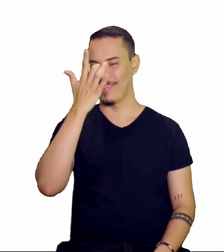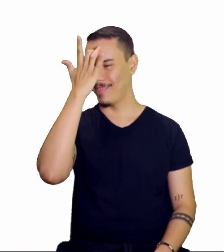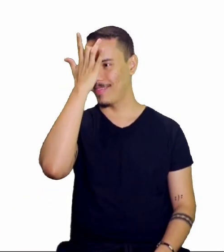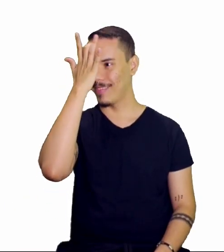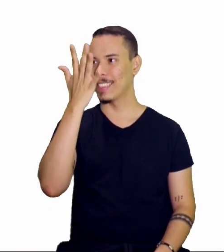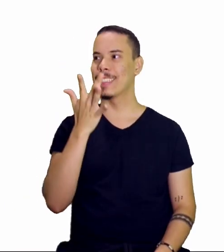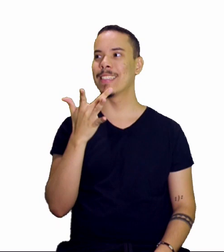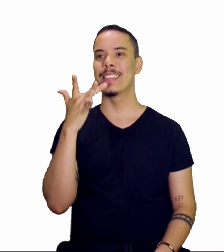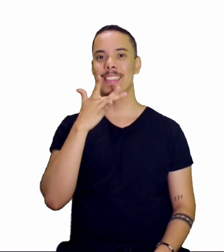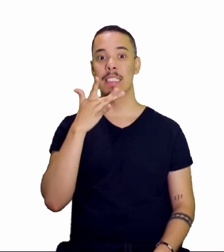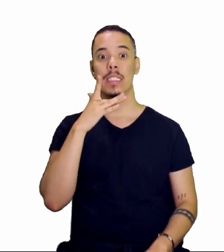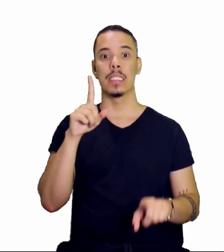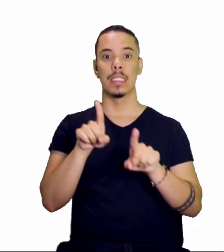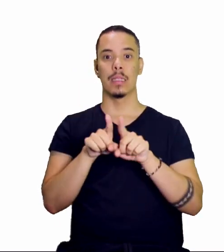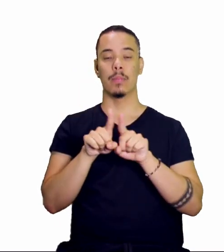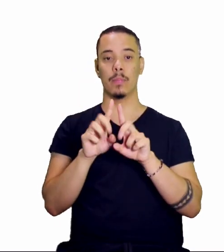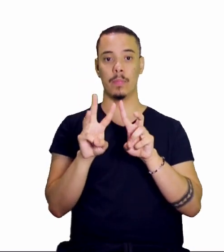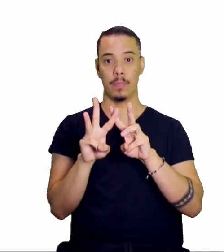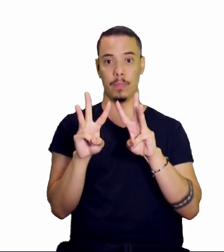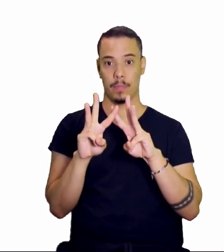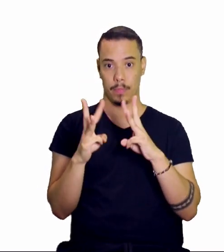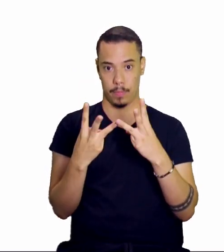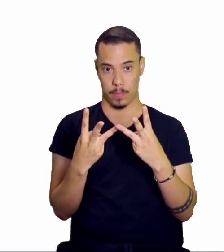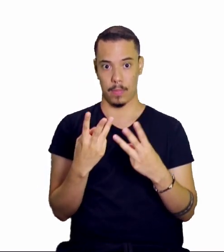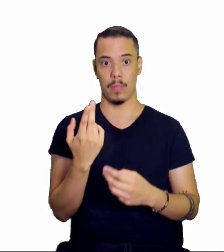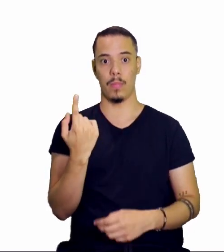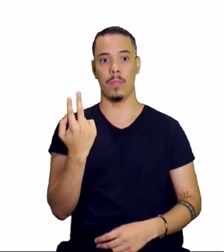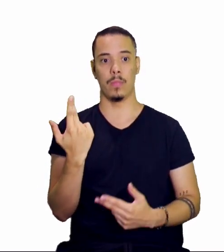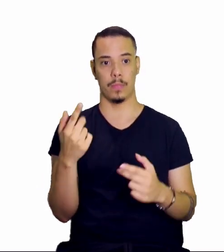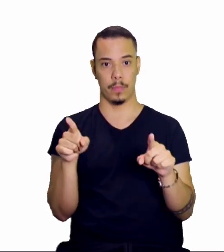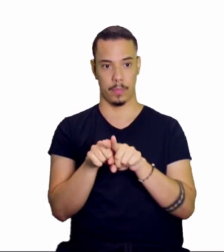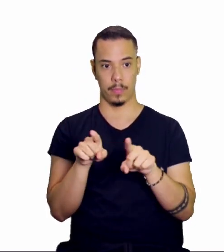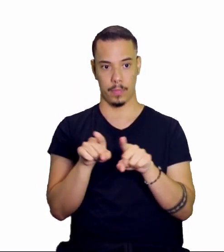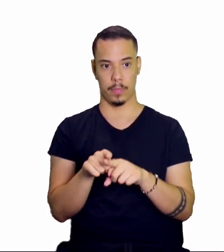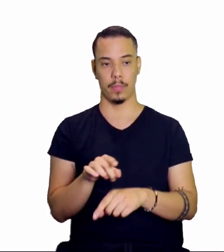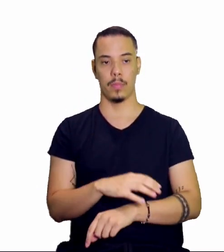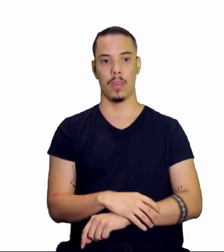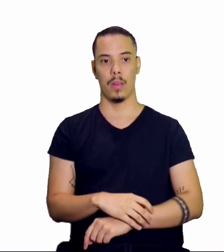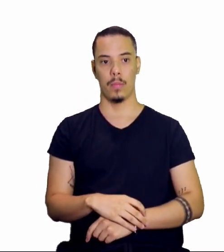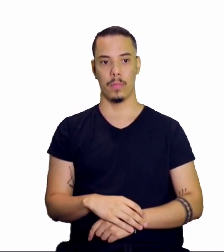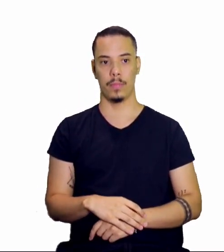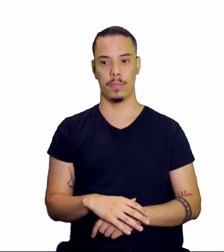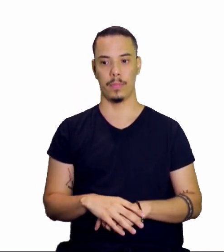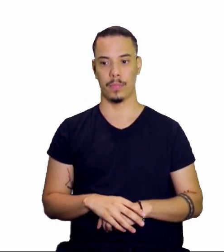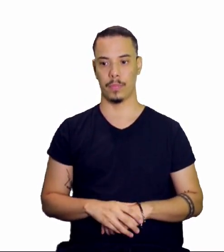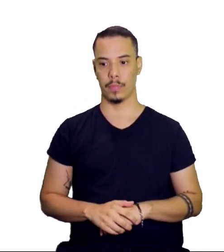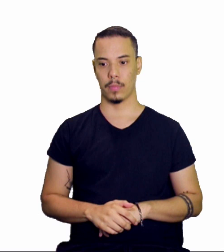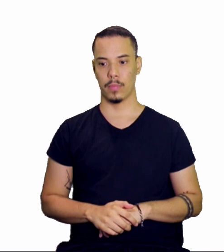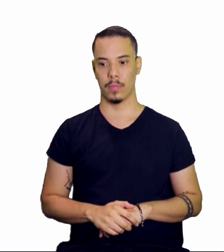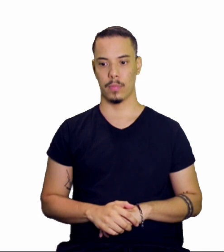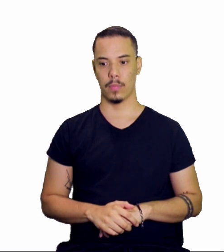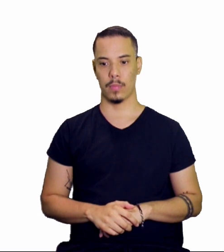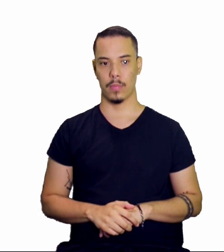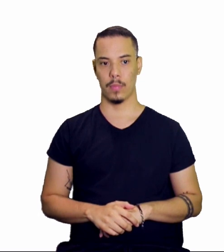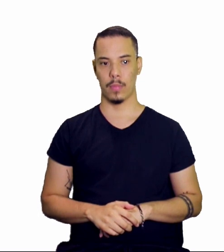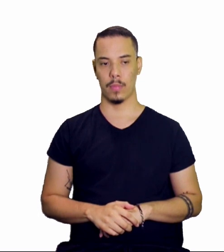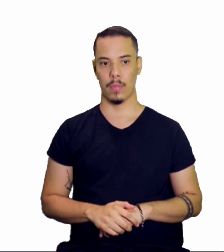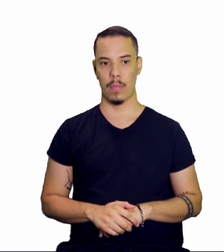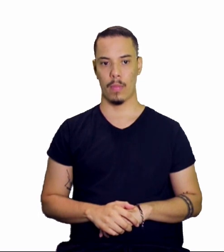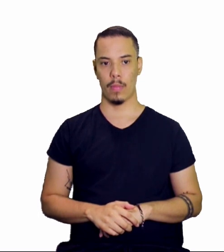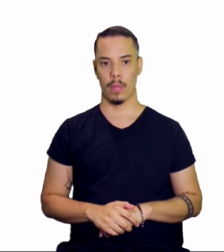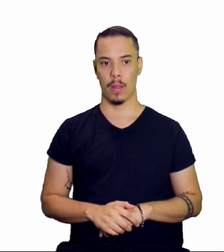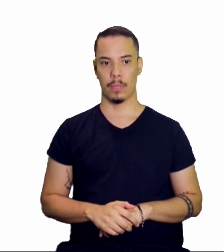massa? E para massa, professor? É a mesma coisa, né, professor? Olha só, vamos ver. Coloca ali, ó.